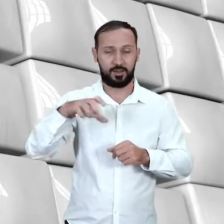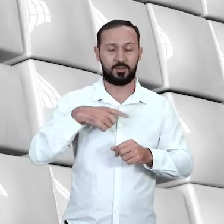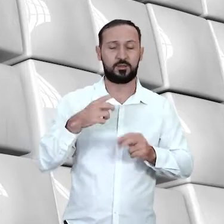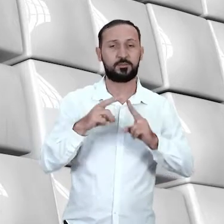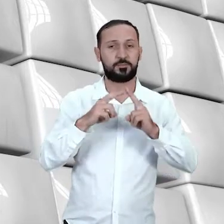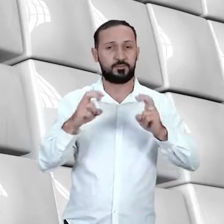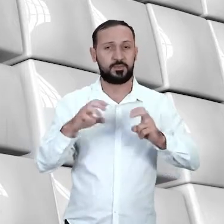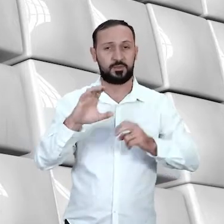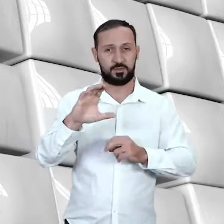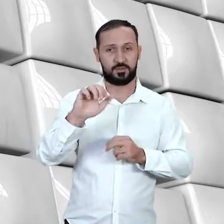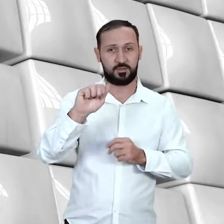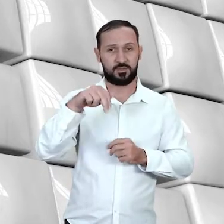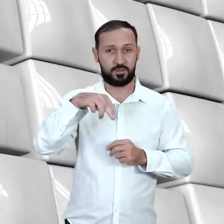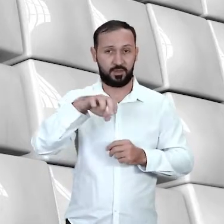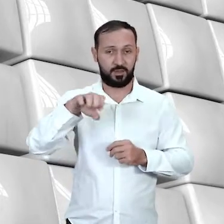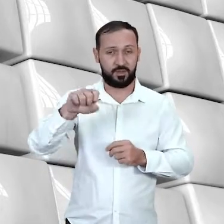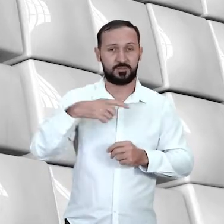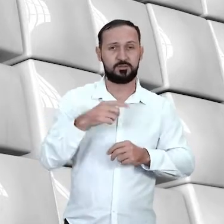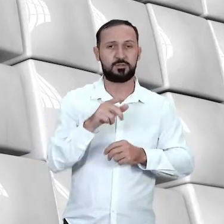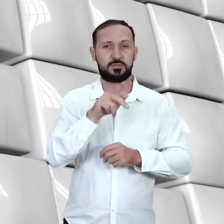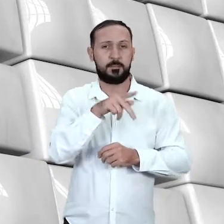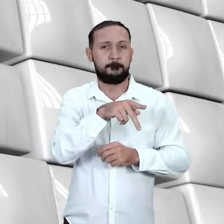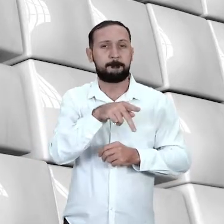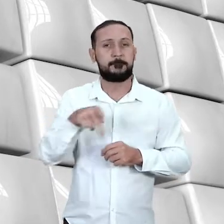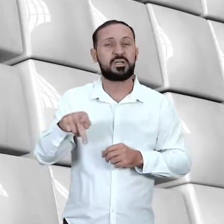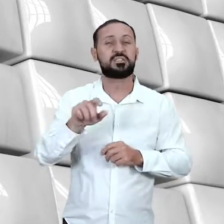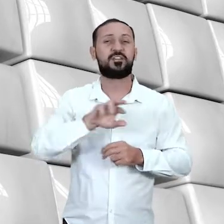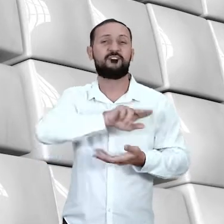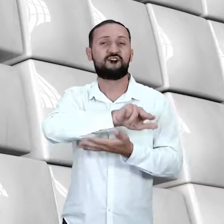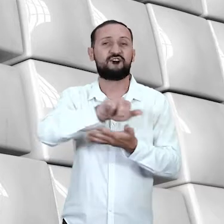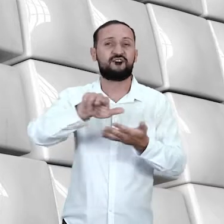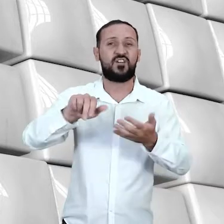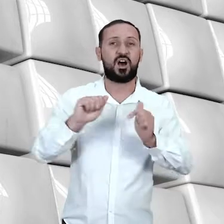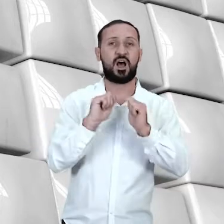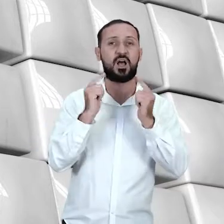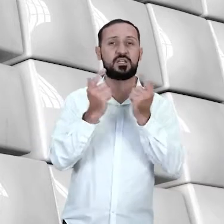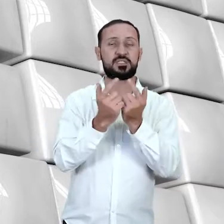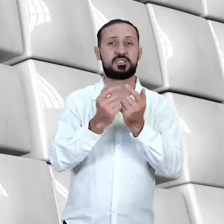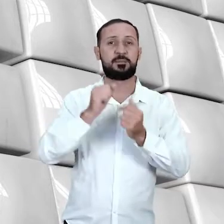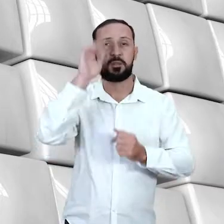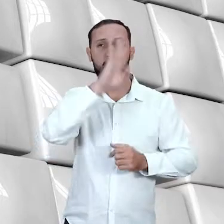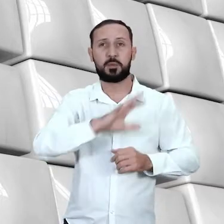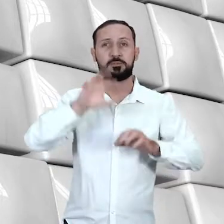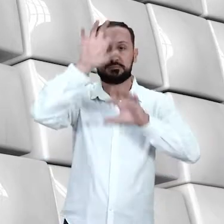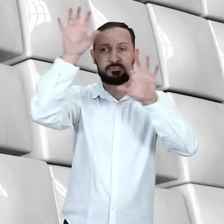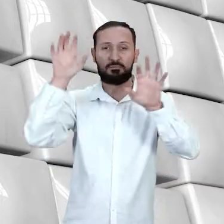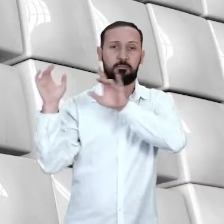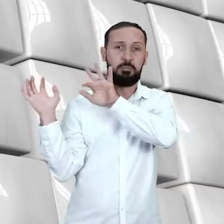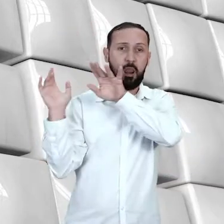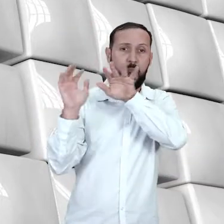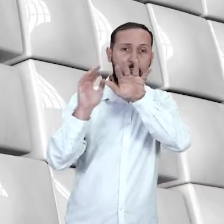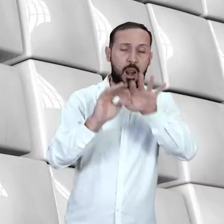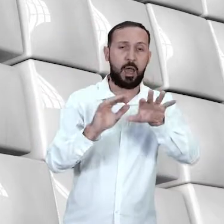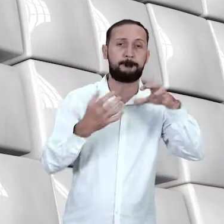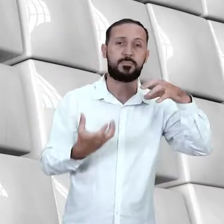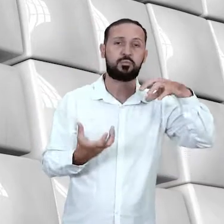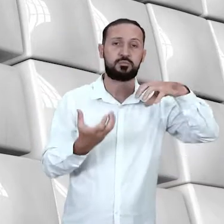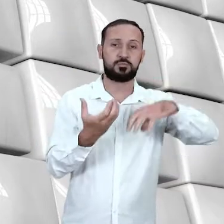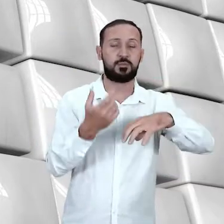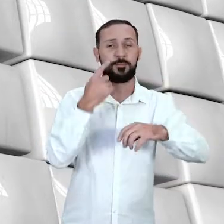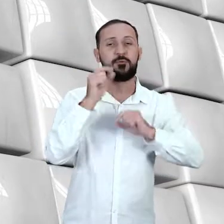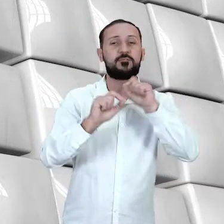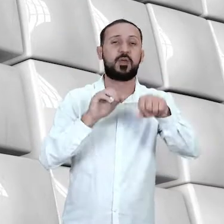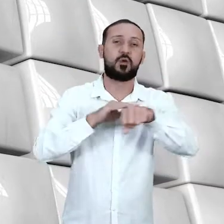Catarina, Kennedy Nunes, presidentes de várias assembleias do país formalizaram ao Senado Federal apoio